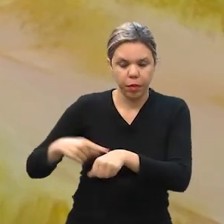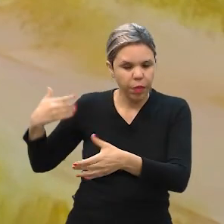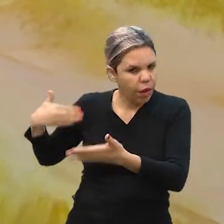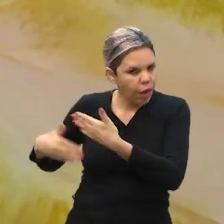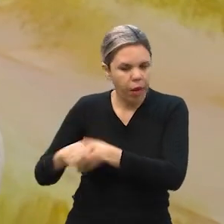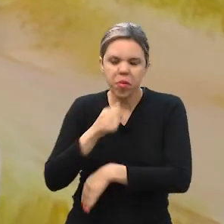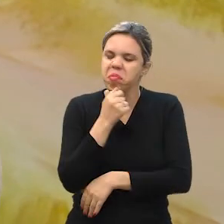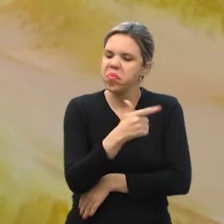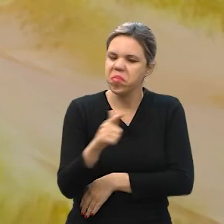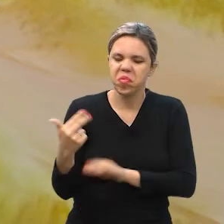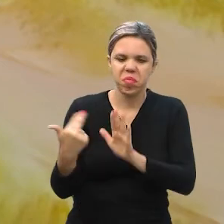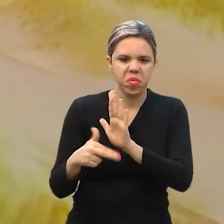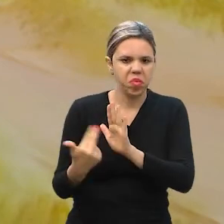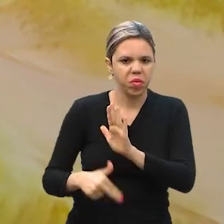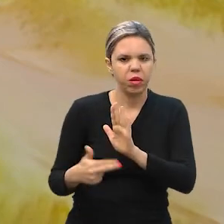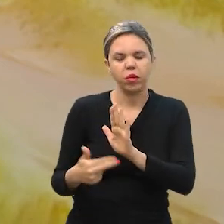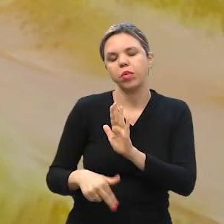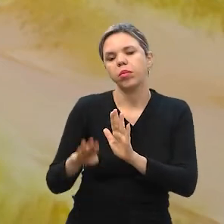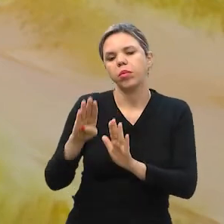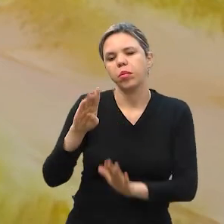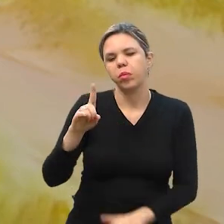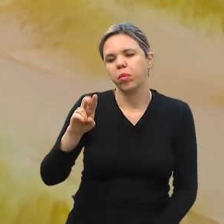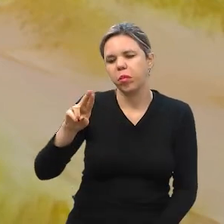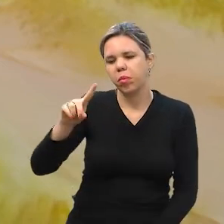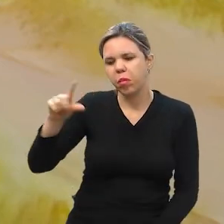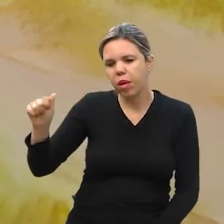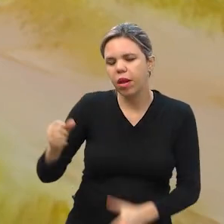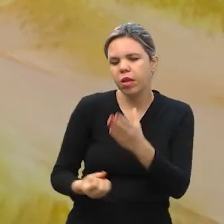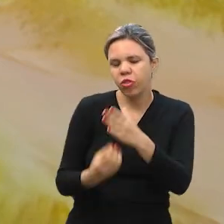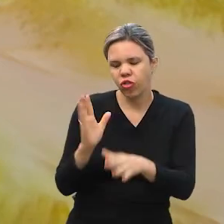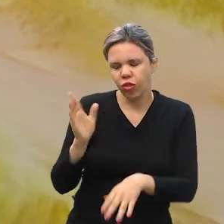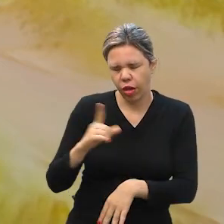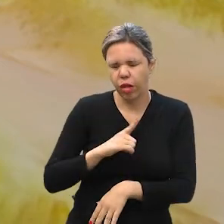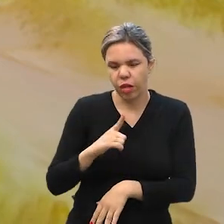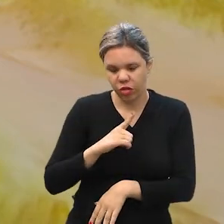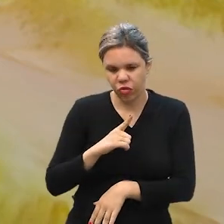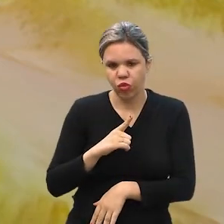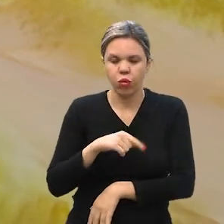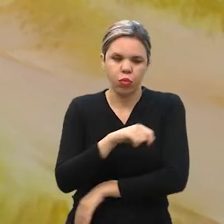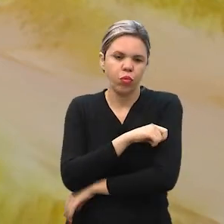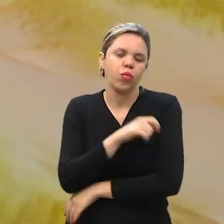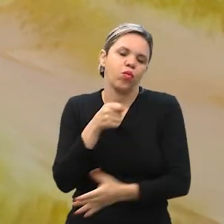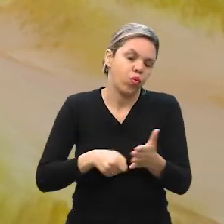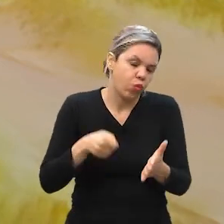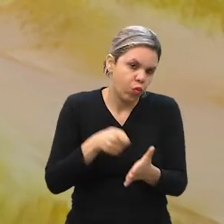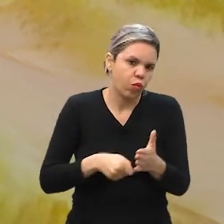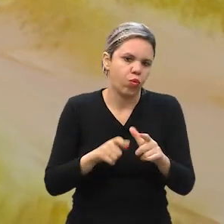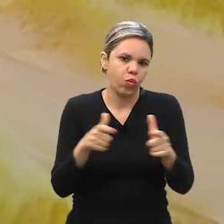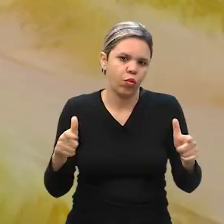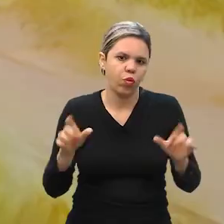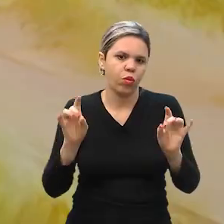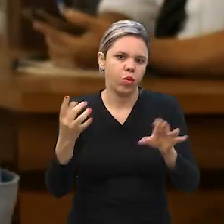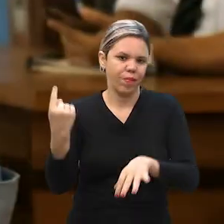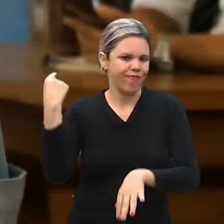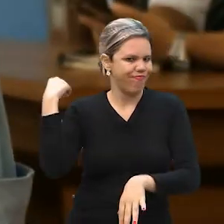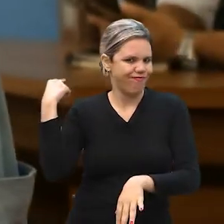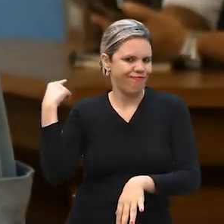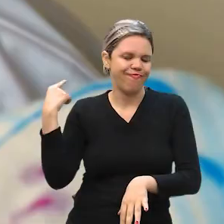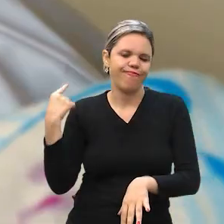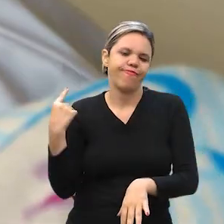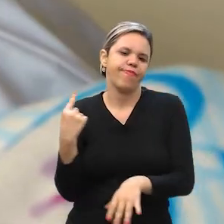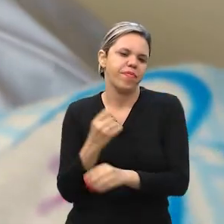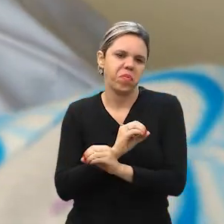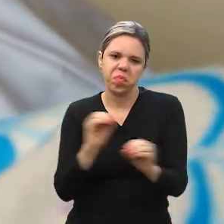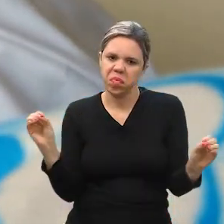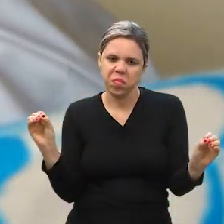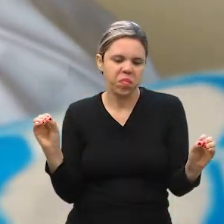não tinha o nome Brandalise, mas ela já tinha o pioneirismo de uma luta aí de algo que, na época, praticamente